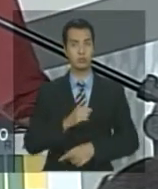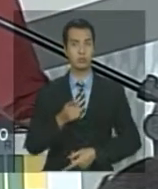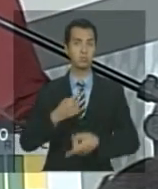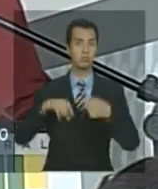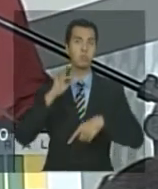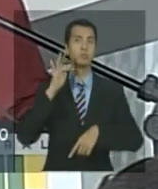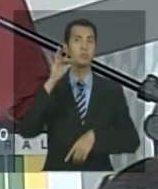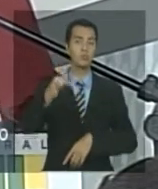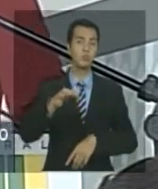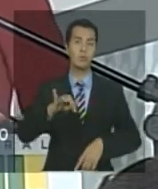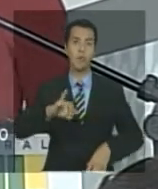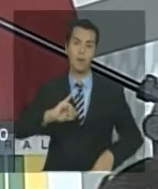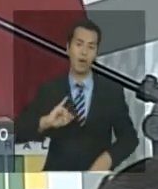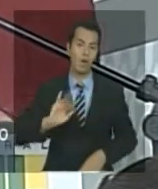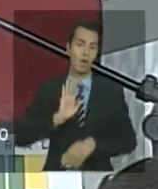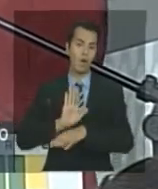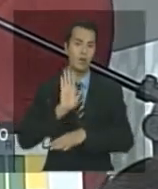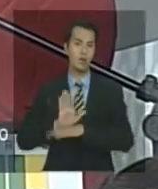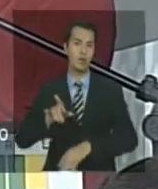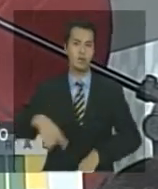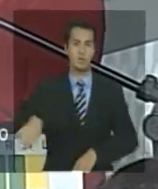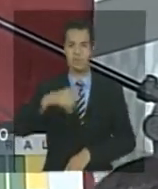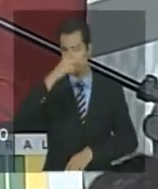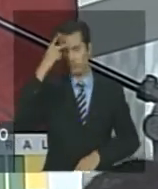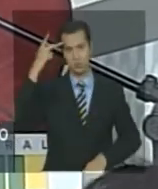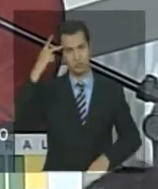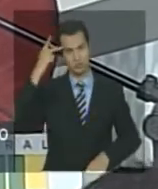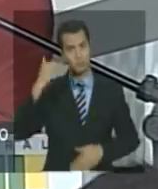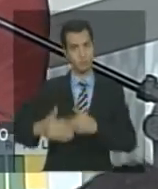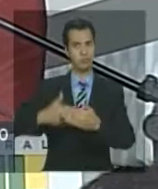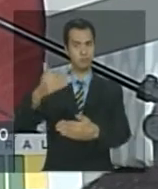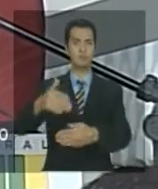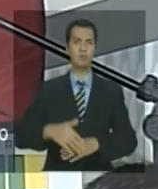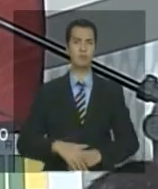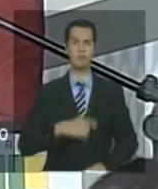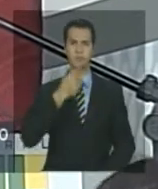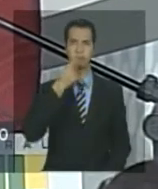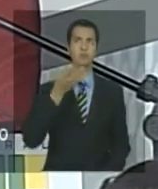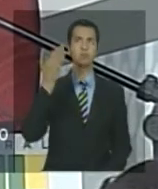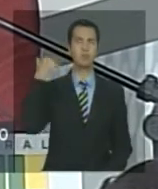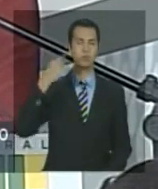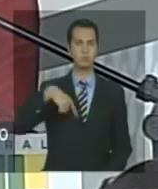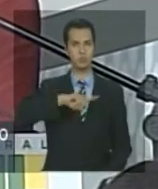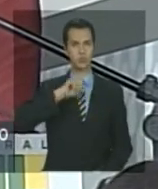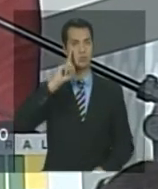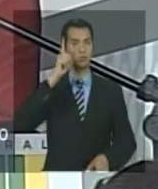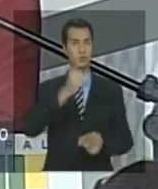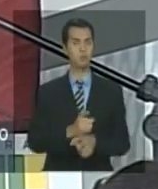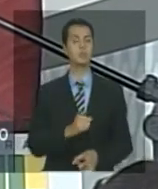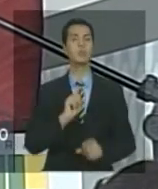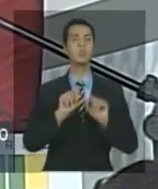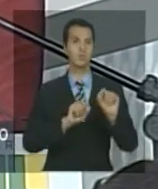as oportunidades. Nós, recentemente, fizemos uma descoberta.